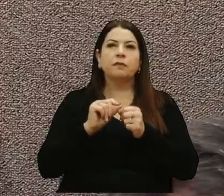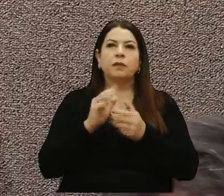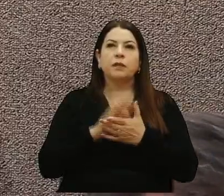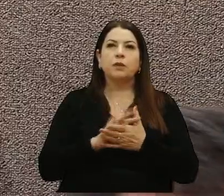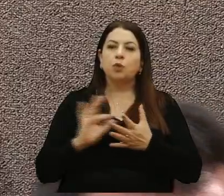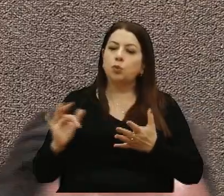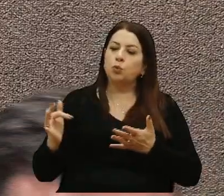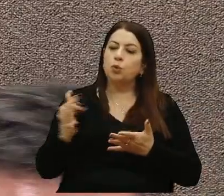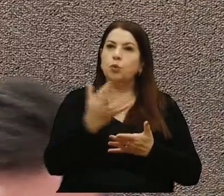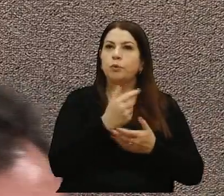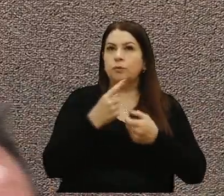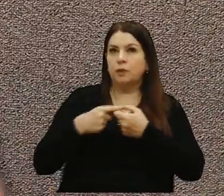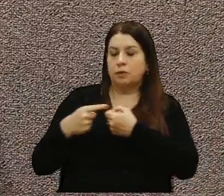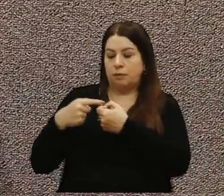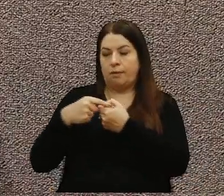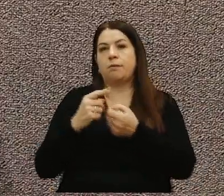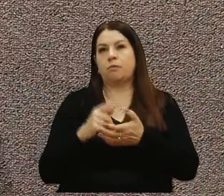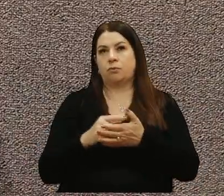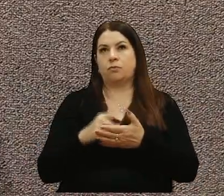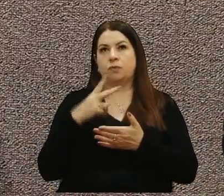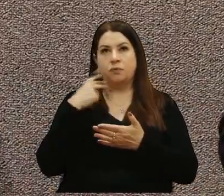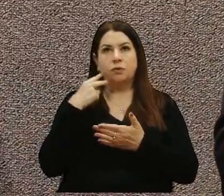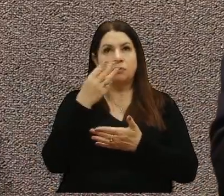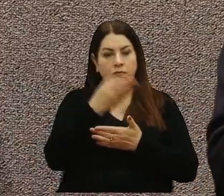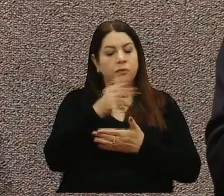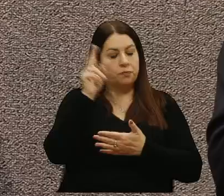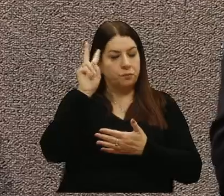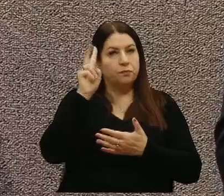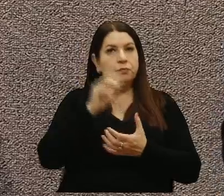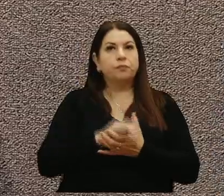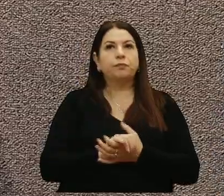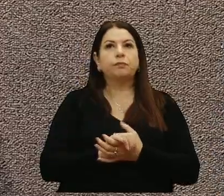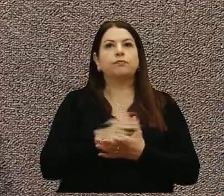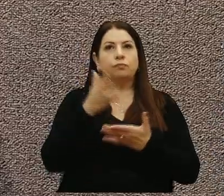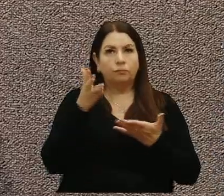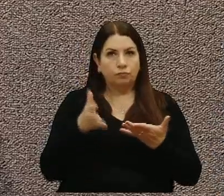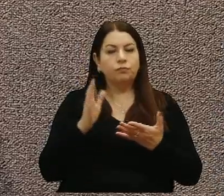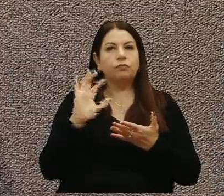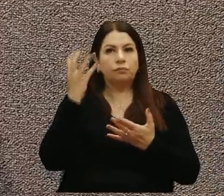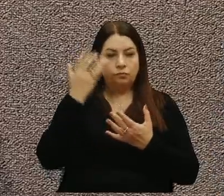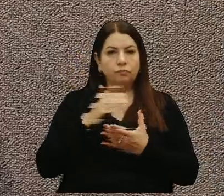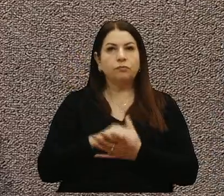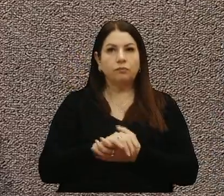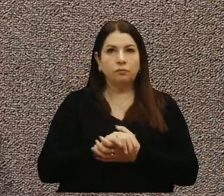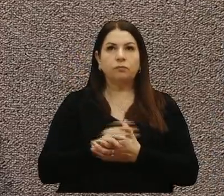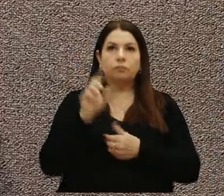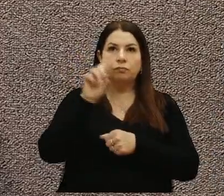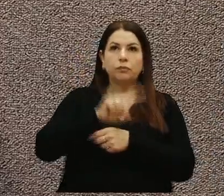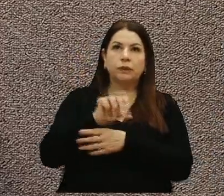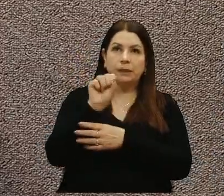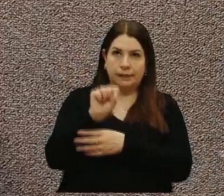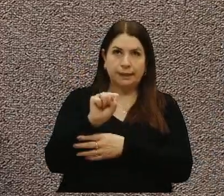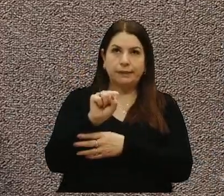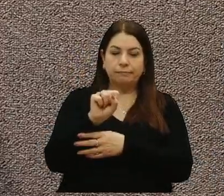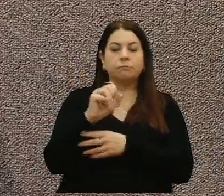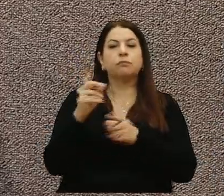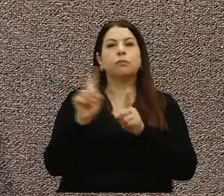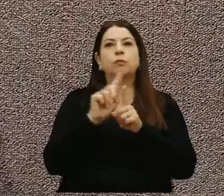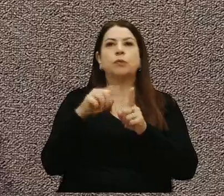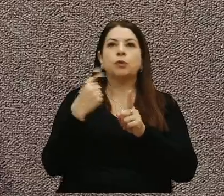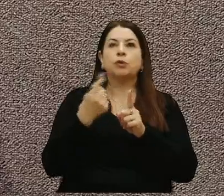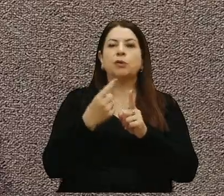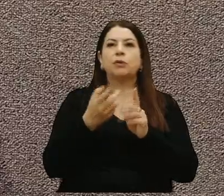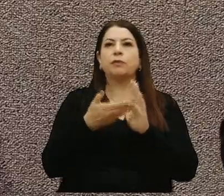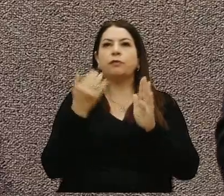de todas as cidades, vereador, se Vossa Excelência lembra, que já acontecem o dia S. Nós estávamos fora